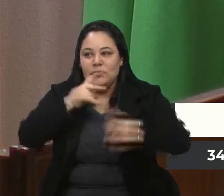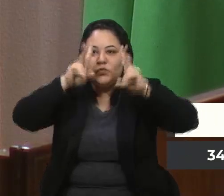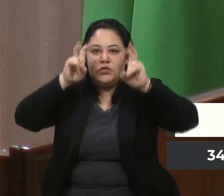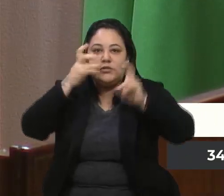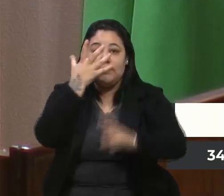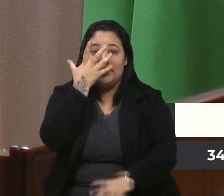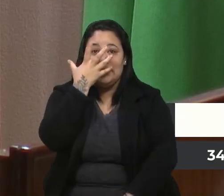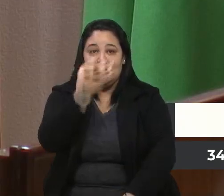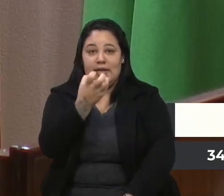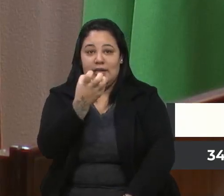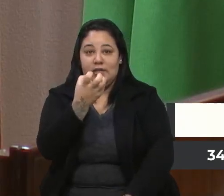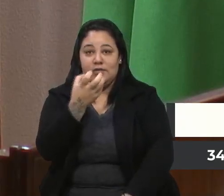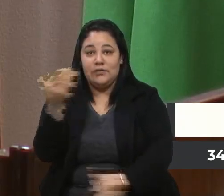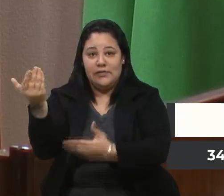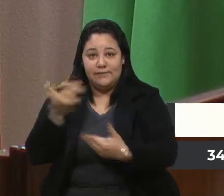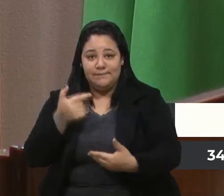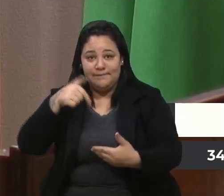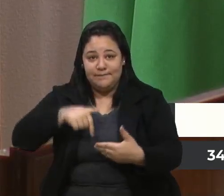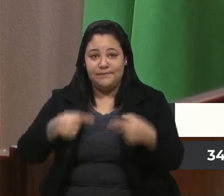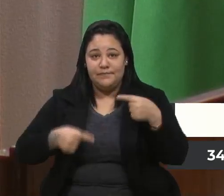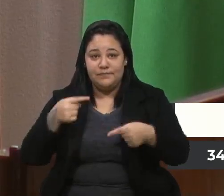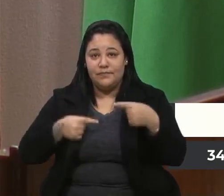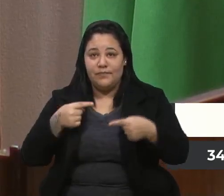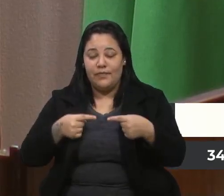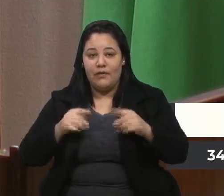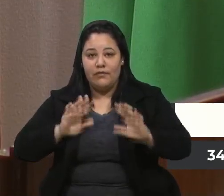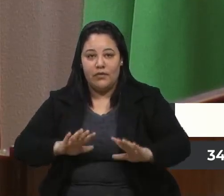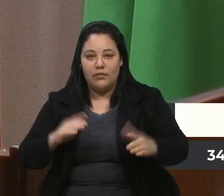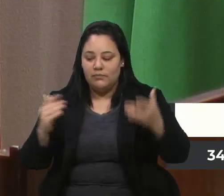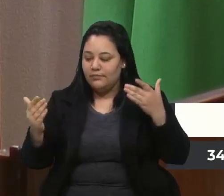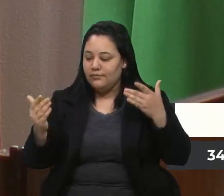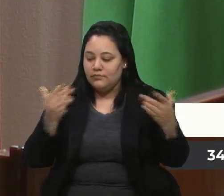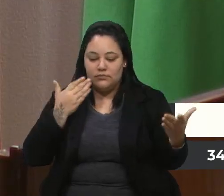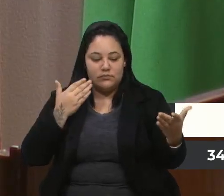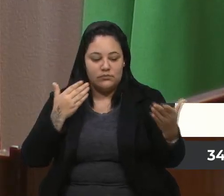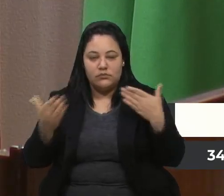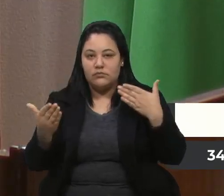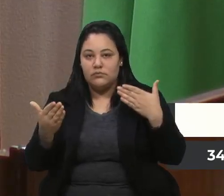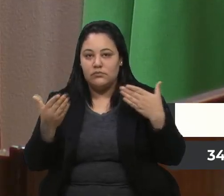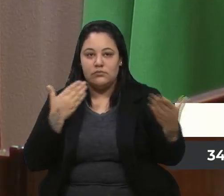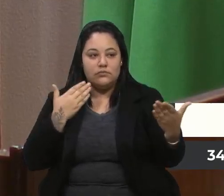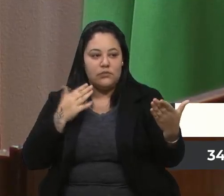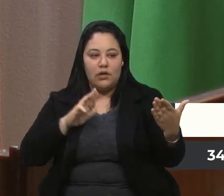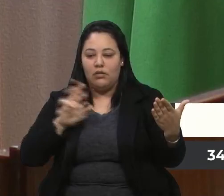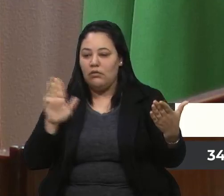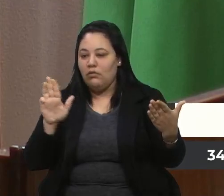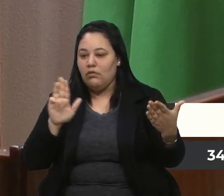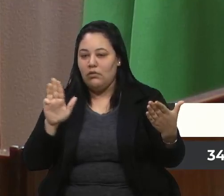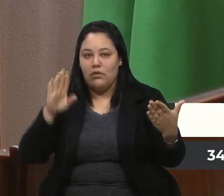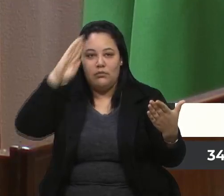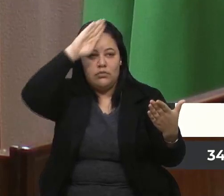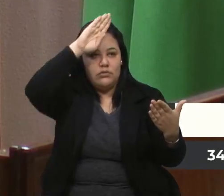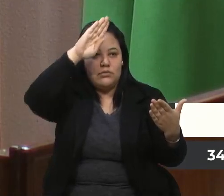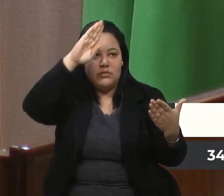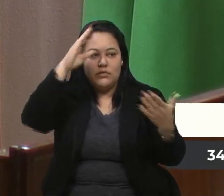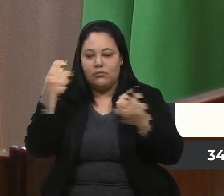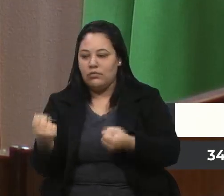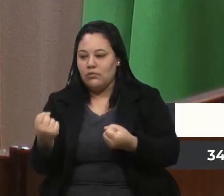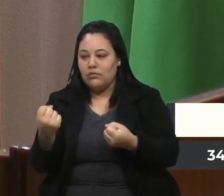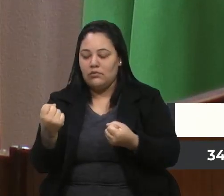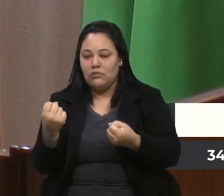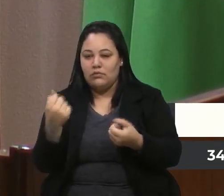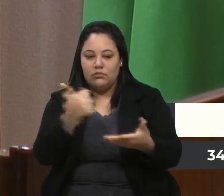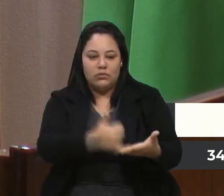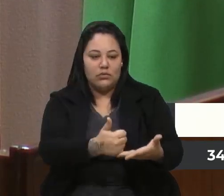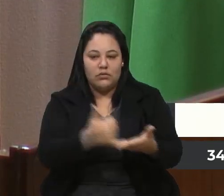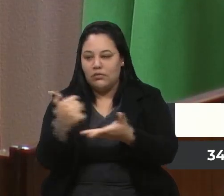vezes, que vêm para ser discutidos aqui, eles ficam nessa balança de se Lula é a favor, se Bolsonaro é a favor, se Lula é contra, se